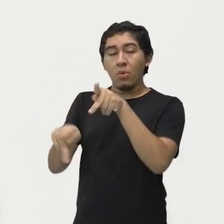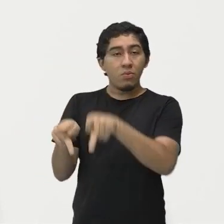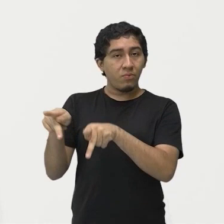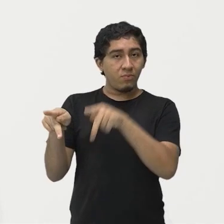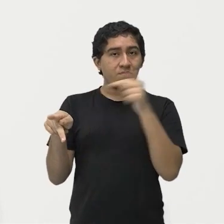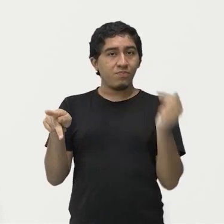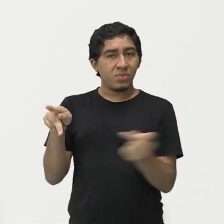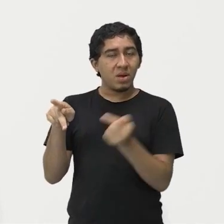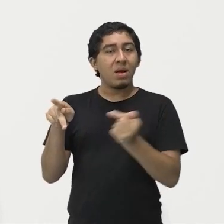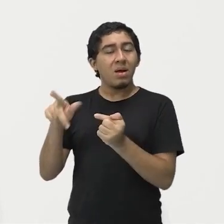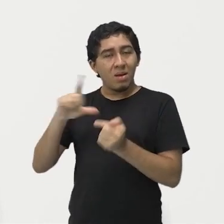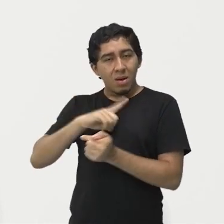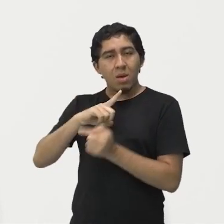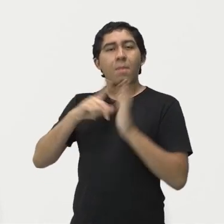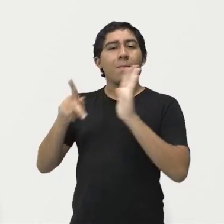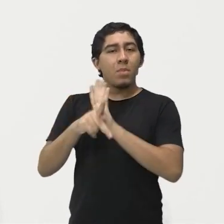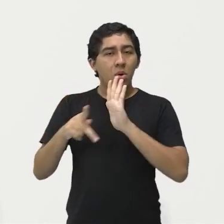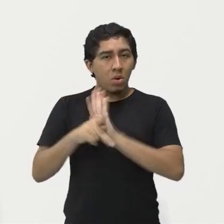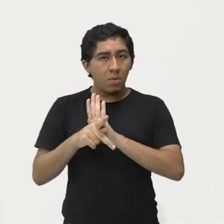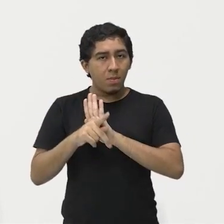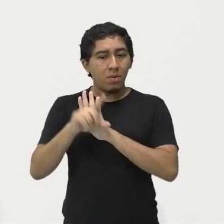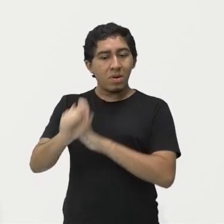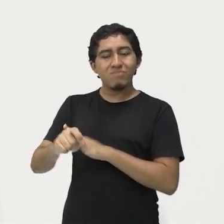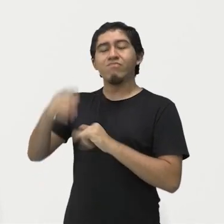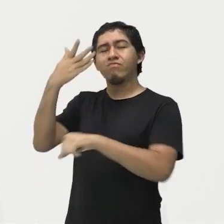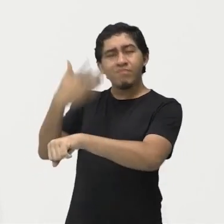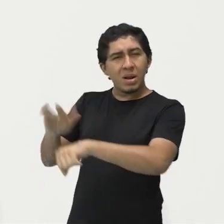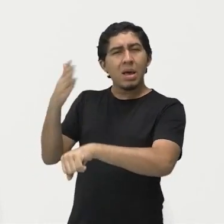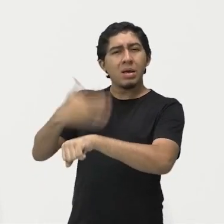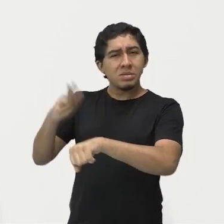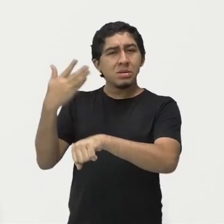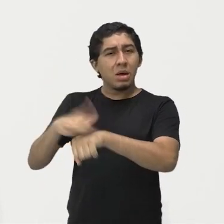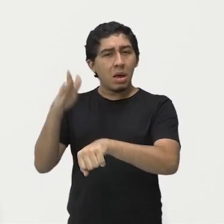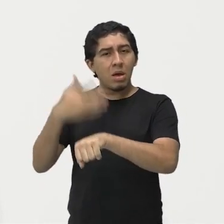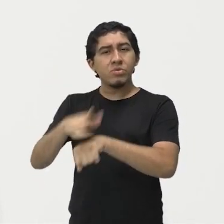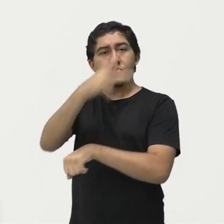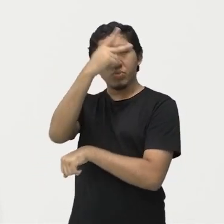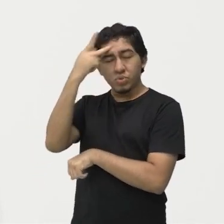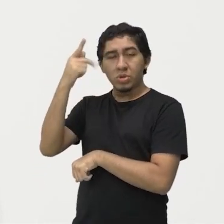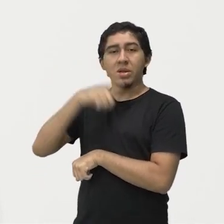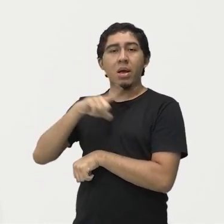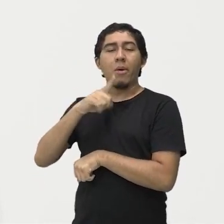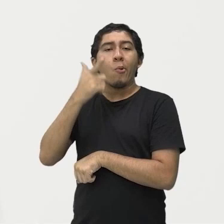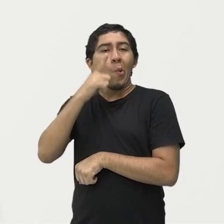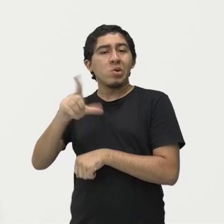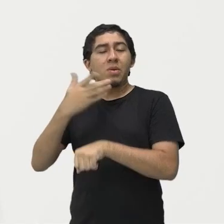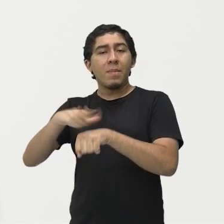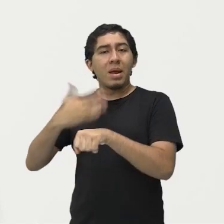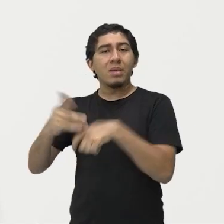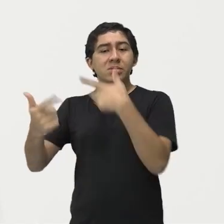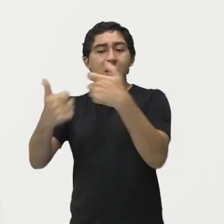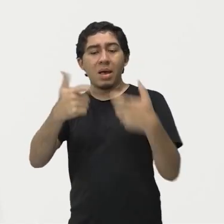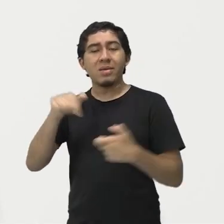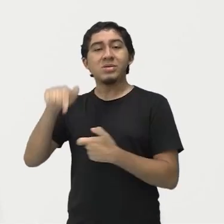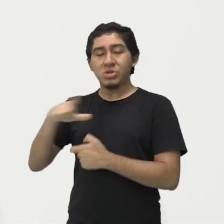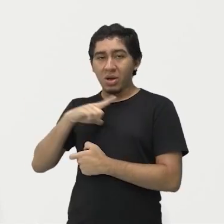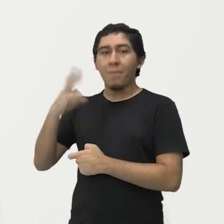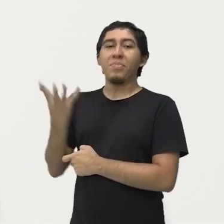cidade que treinava as pessoas para a guerra. Então, eles tinham uma habilidade muito grande na arte da